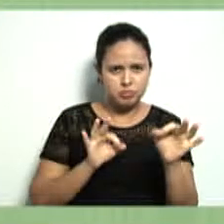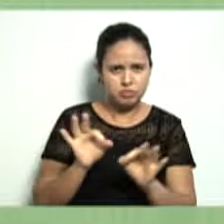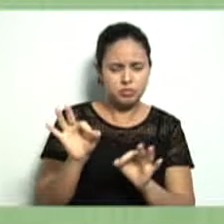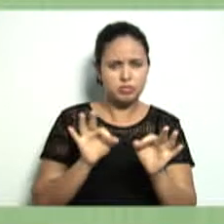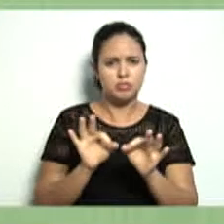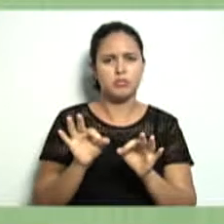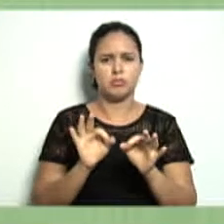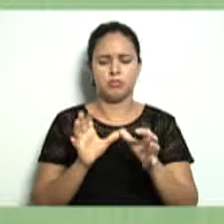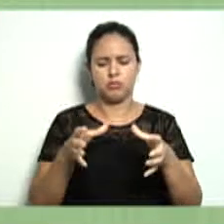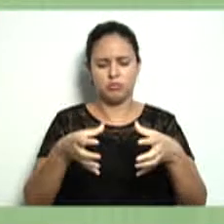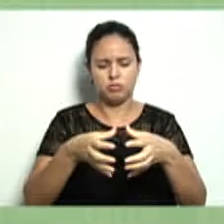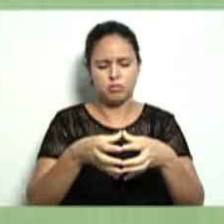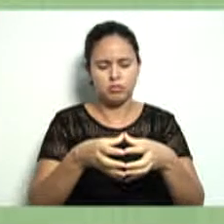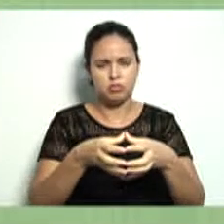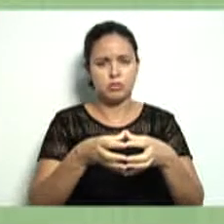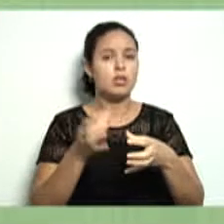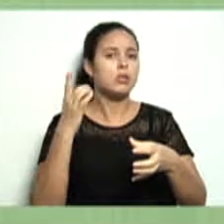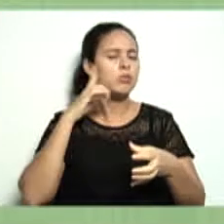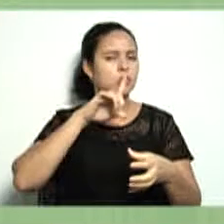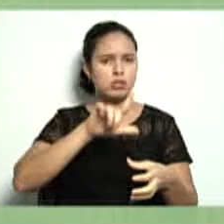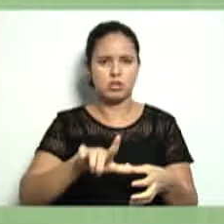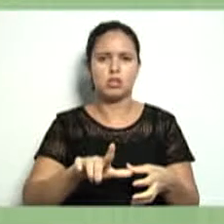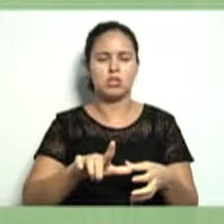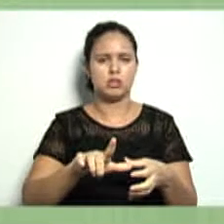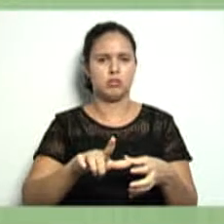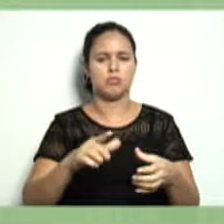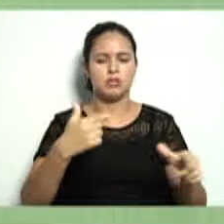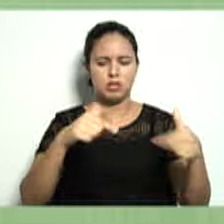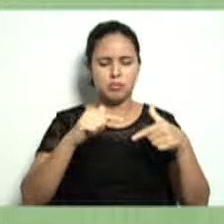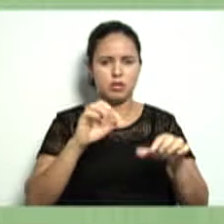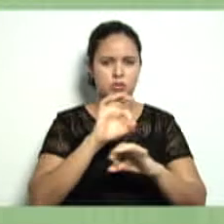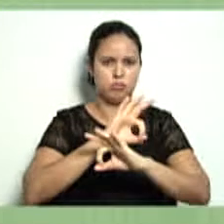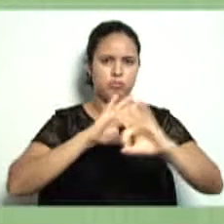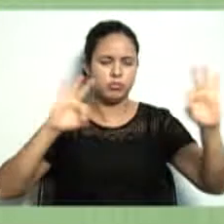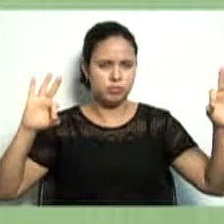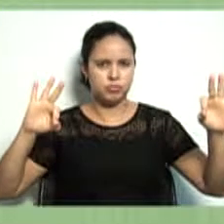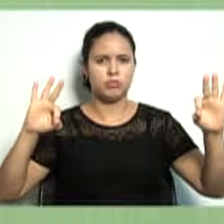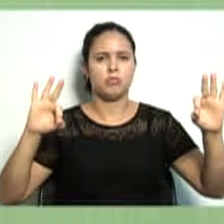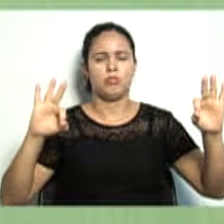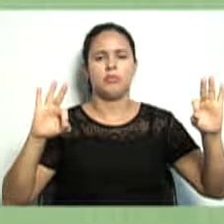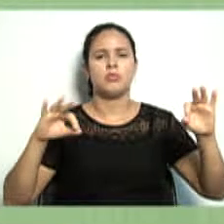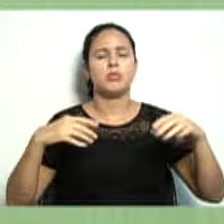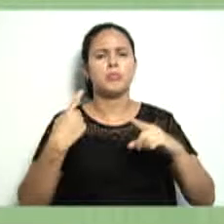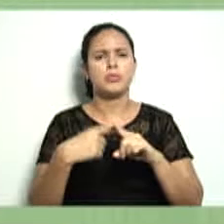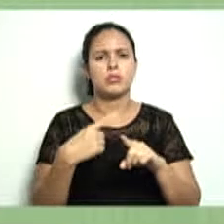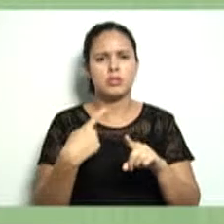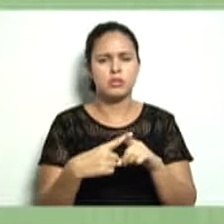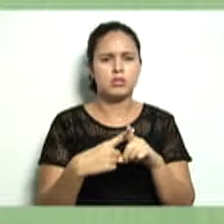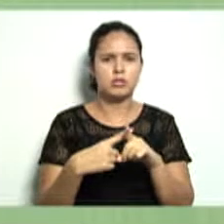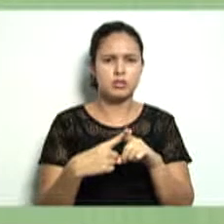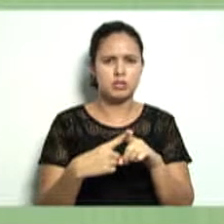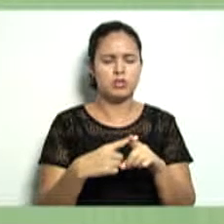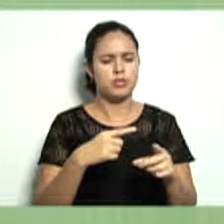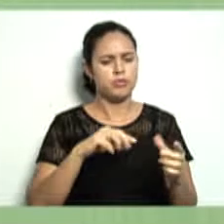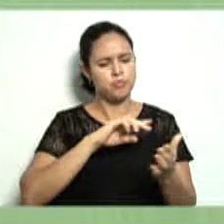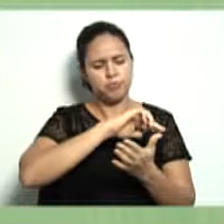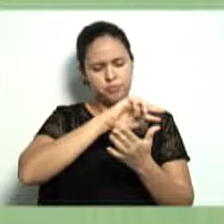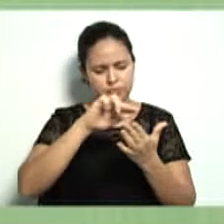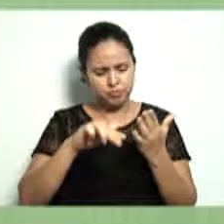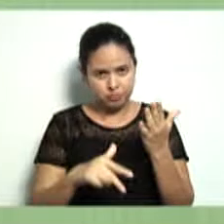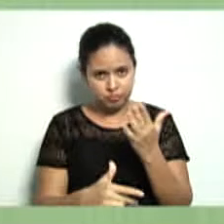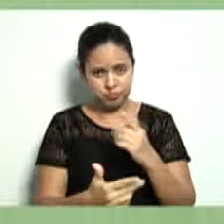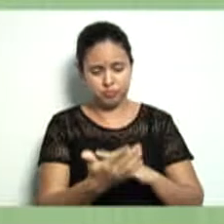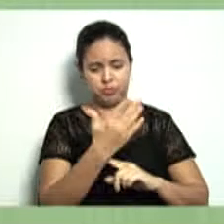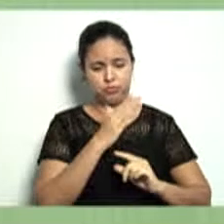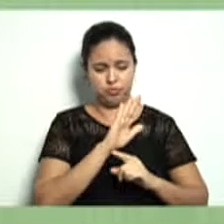forma de equipe, nós vamos conseguir excelentes resultados. Por quê? Porque vamos ter várias contribuições